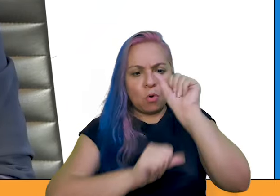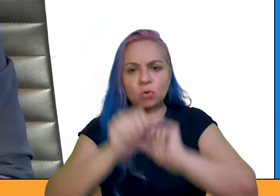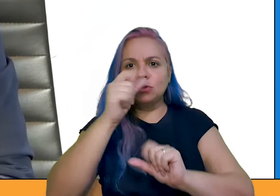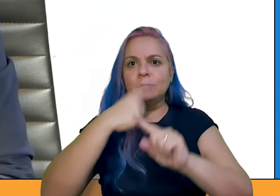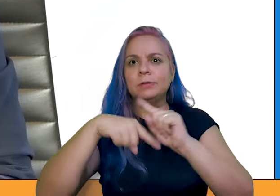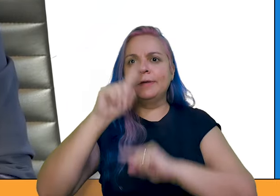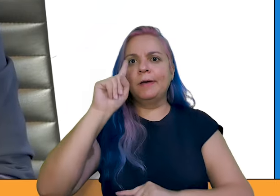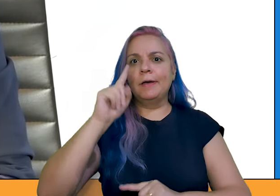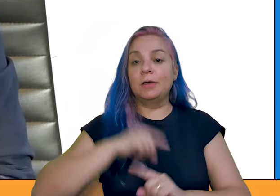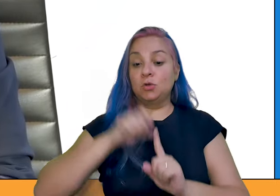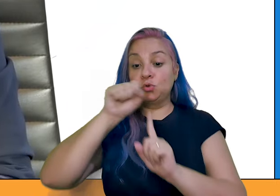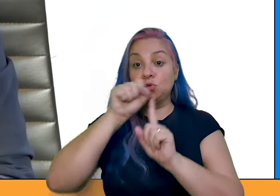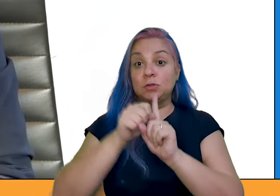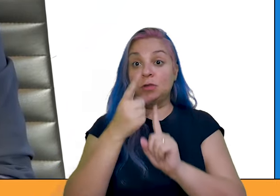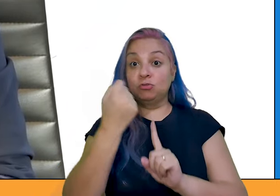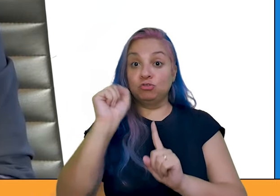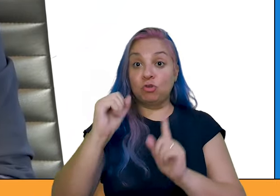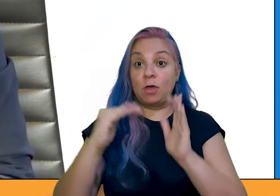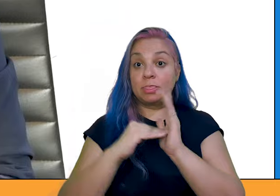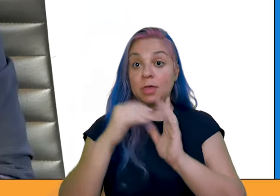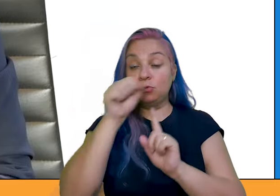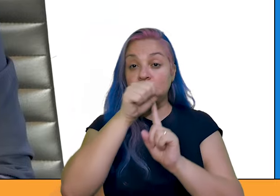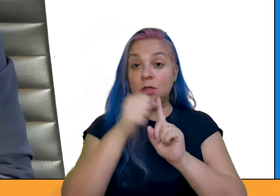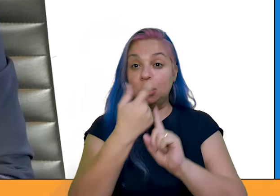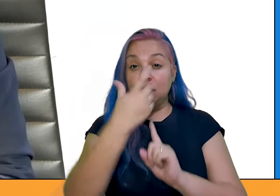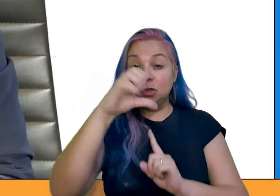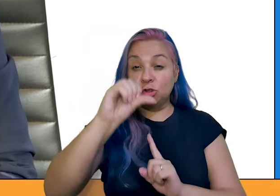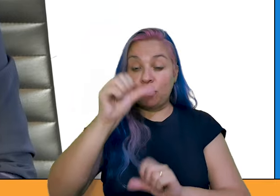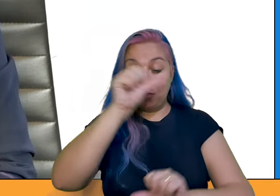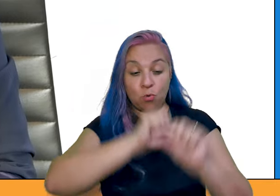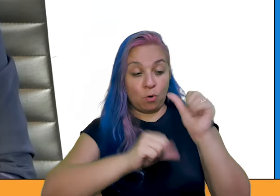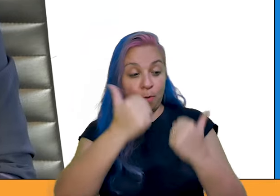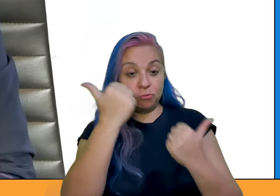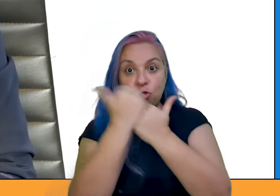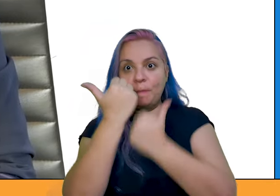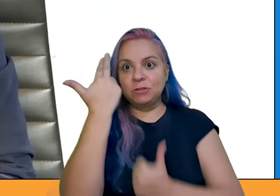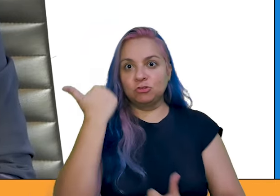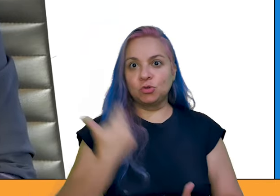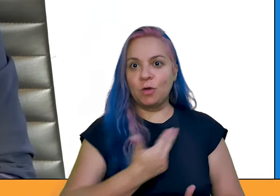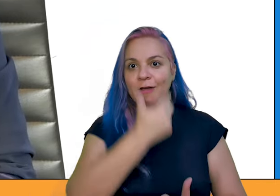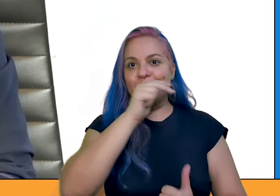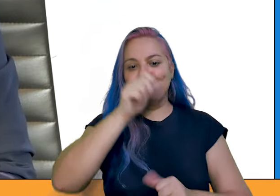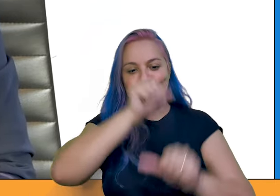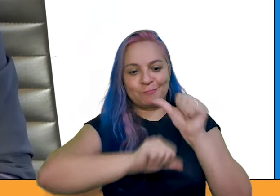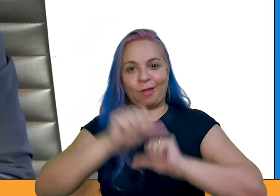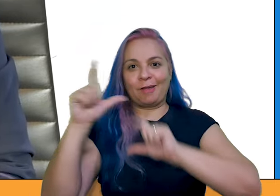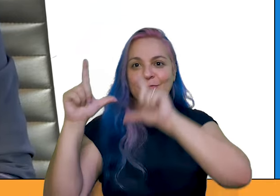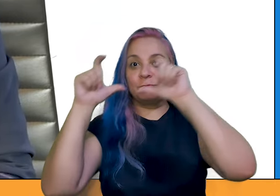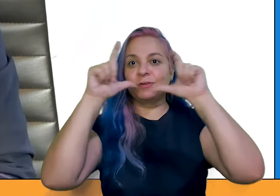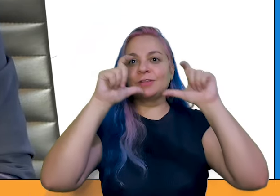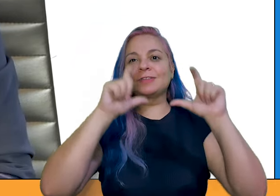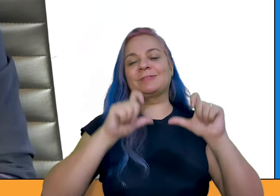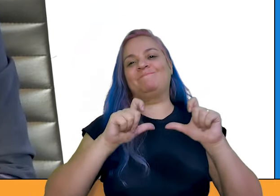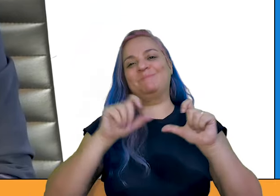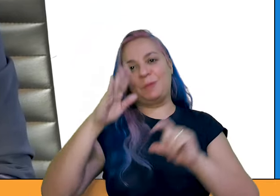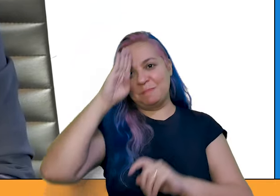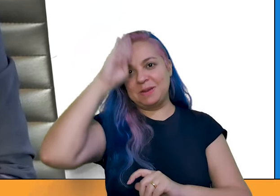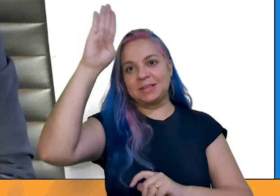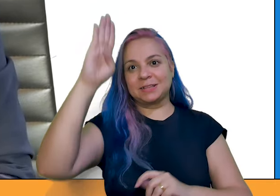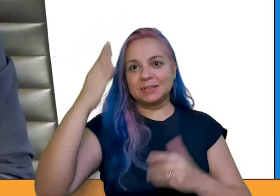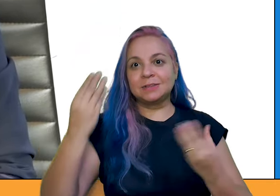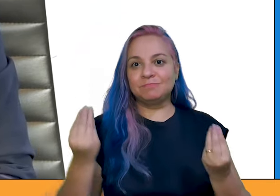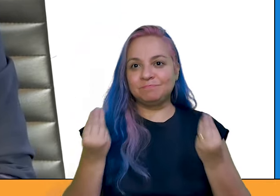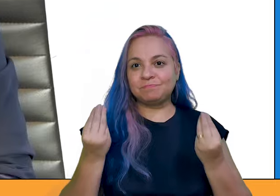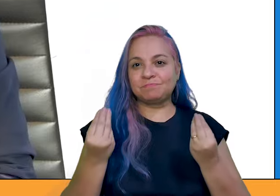uma grande mudança. Na passagem do século XVIII para o século XIX, substituindo a pintura. É a fotografia quem será a bola da vez